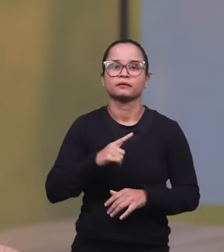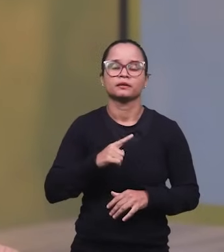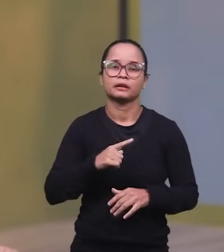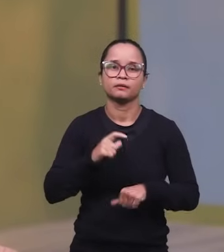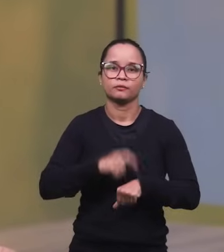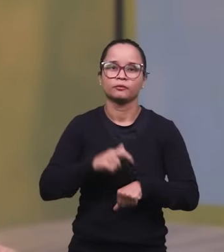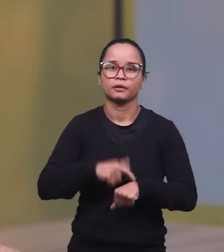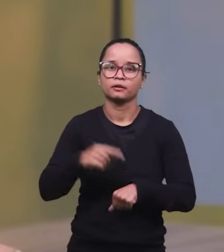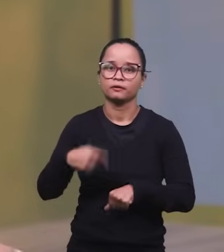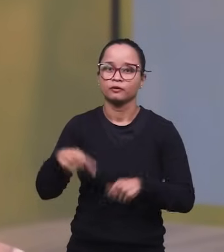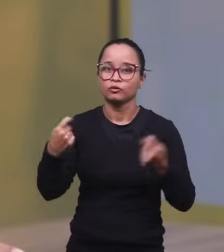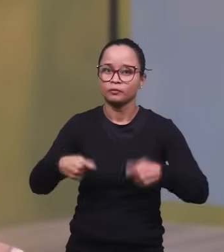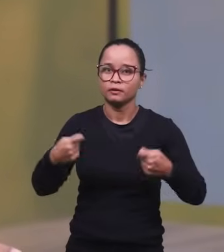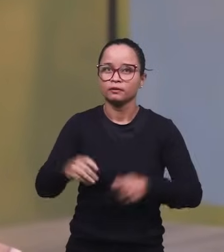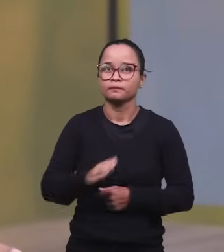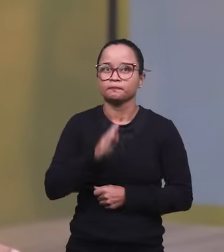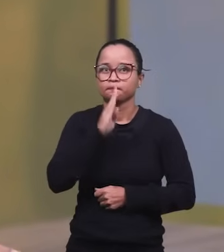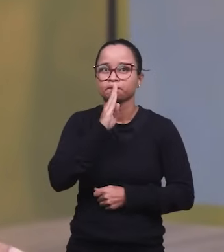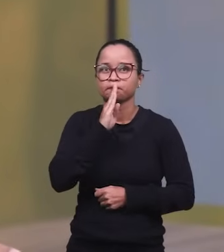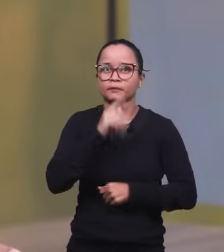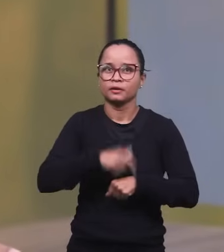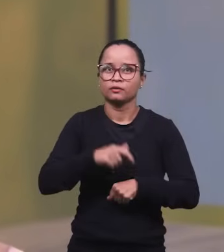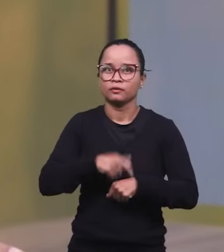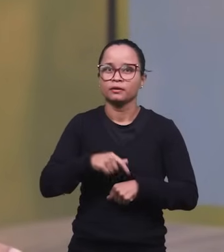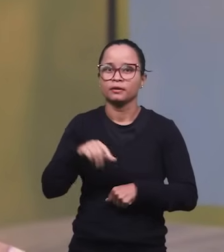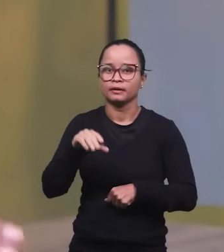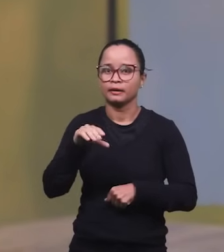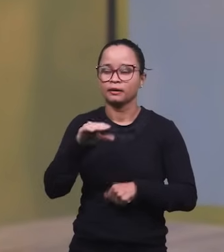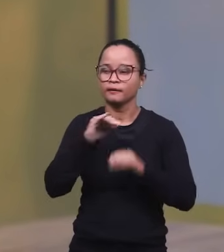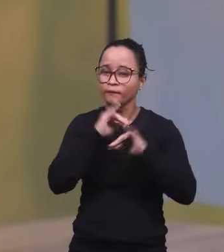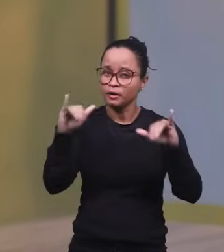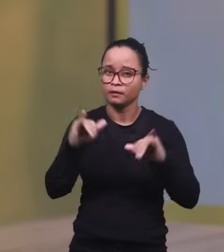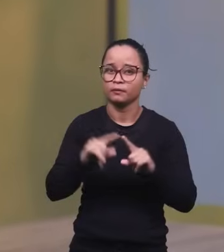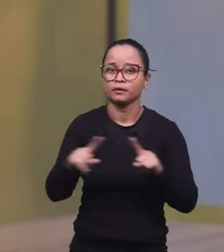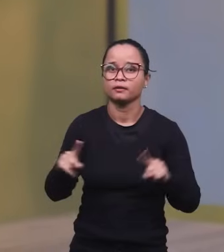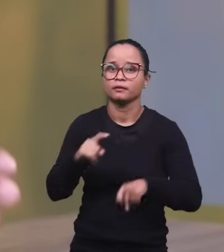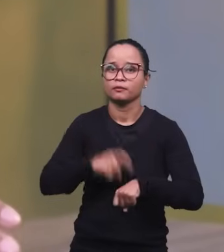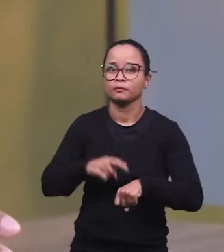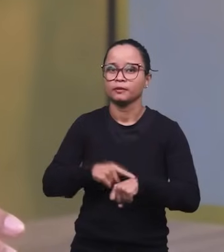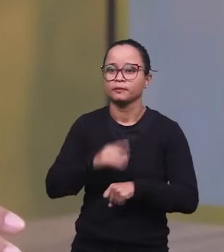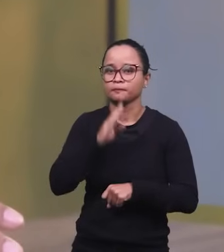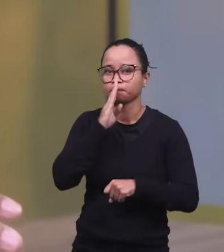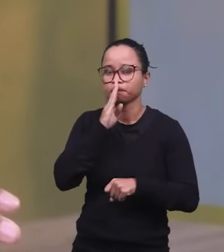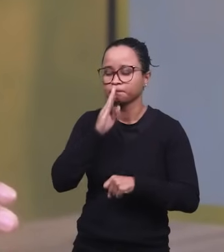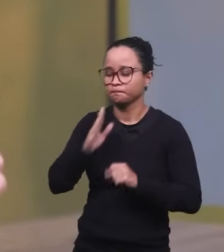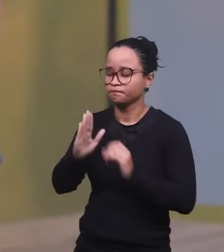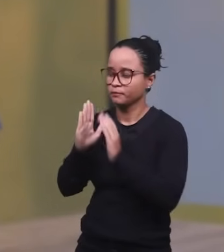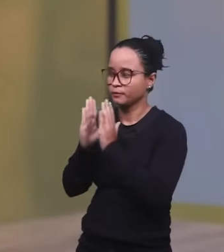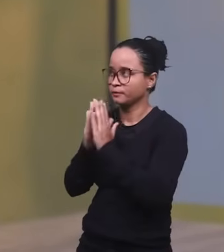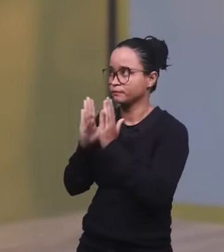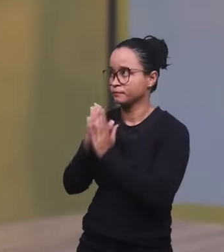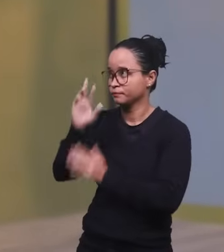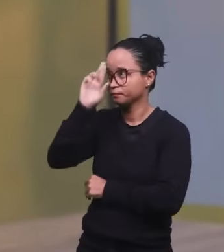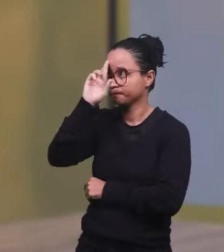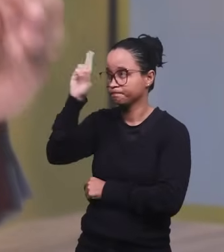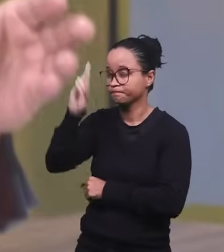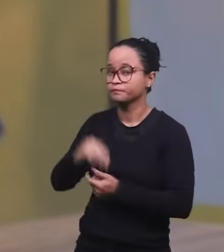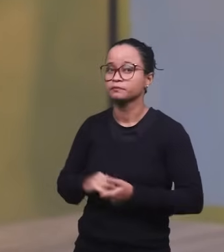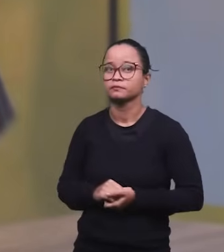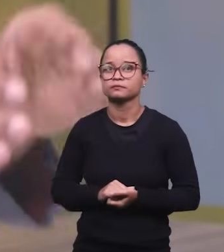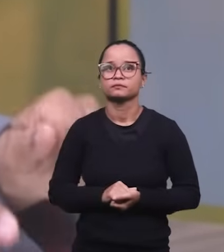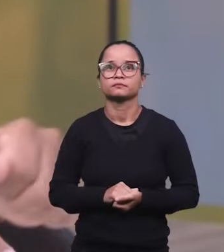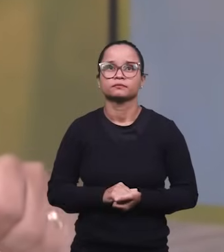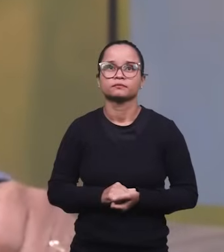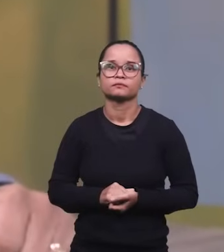precisa calar, né? Calar. Tem momento que tem que falar, mas tem momento que tem que se calar e ir ao Senhor, né? E aquele